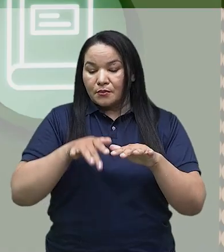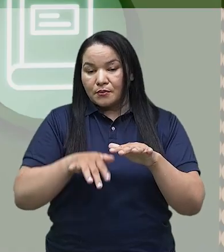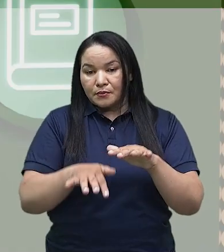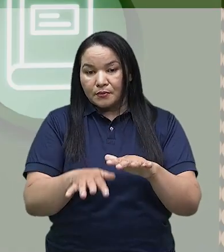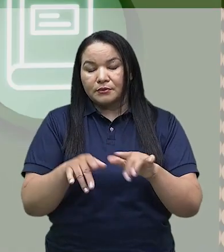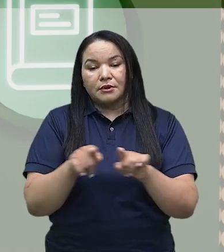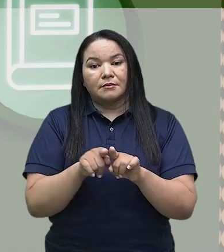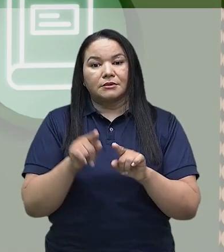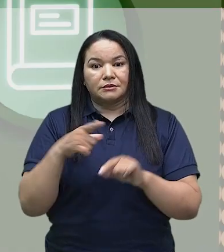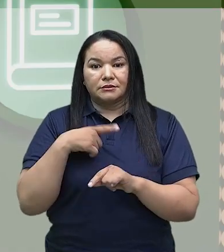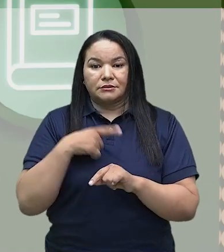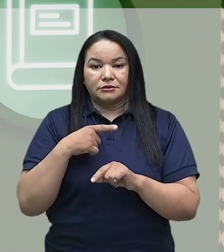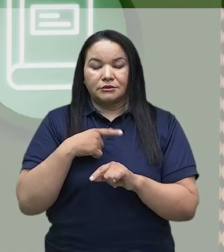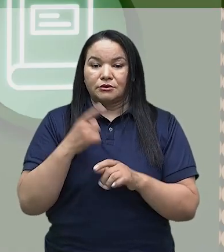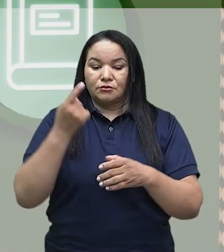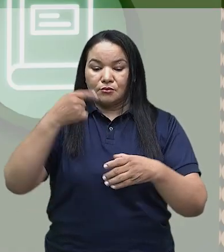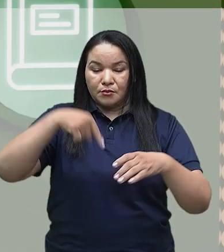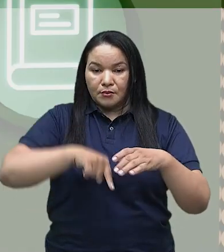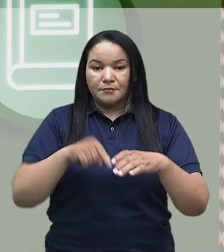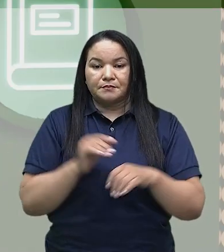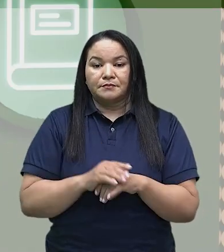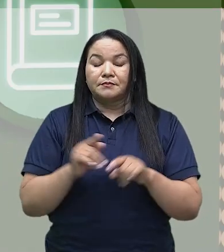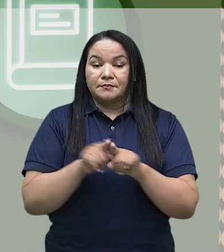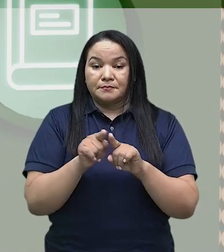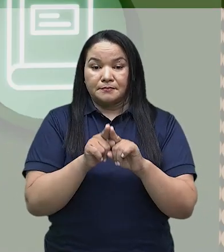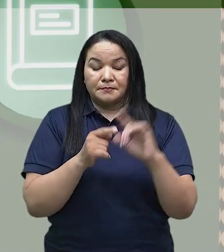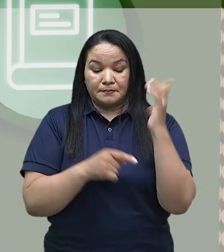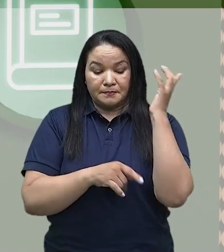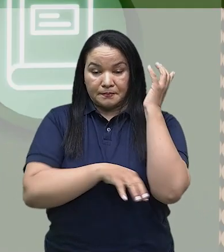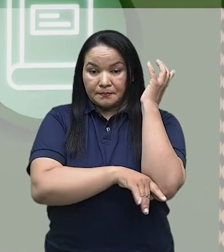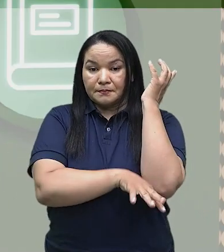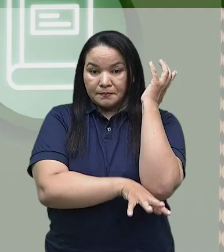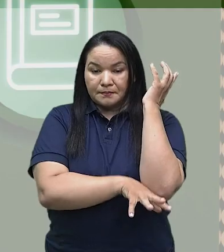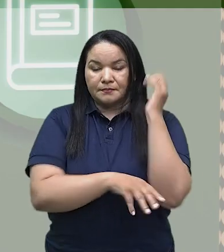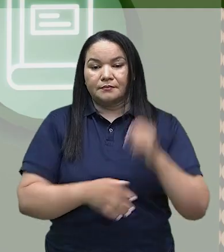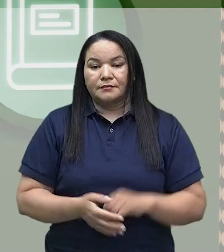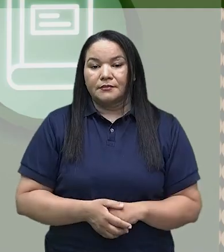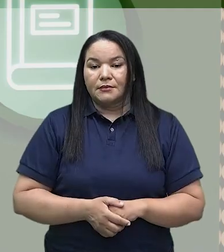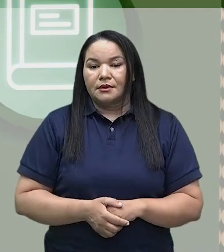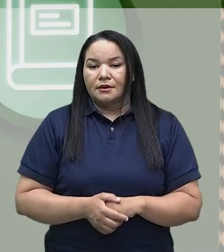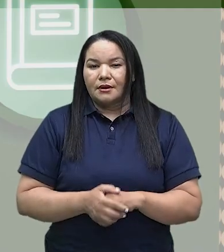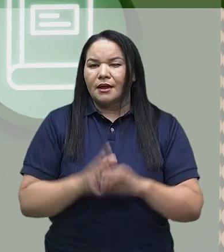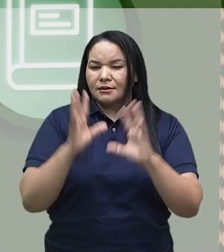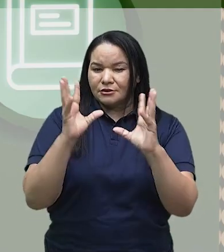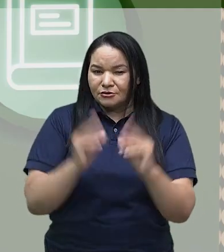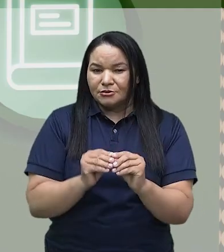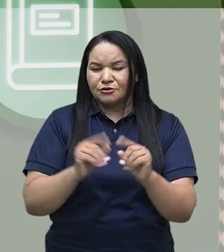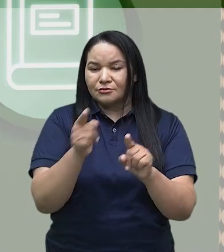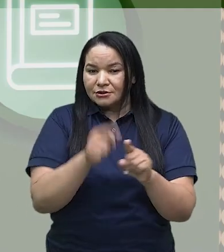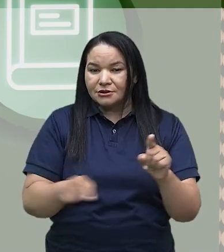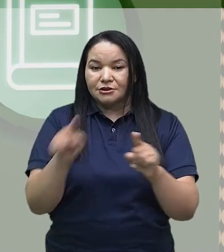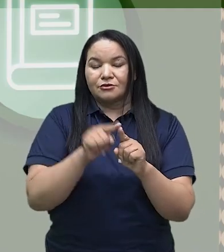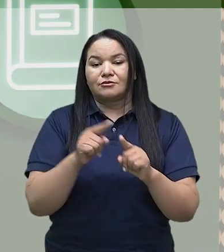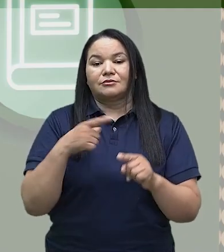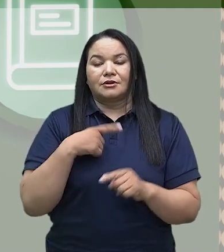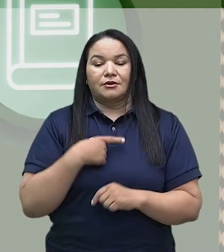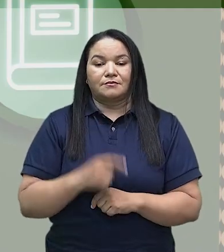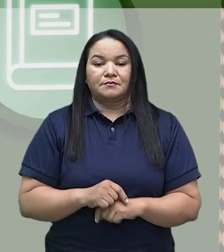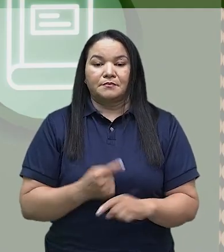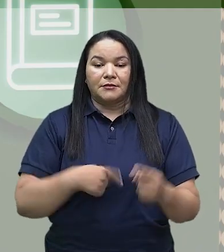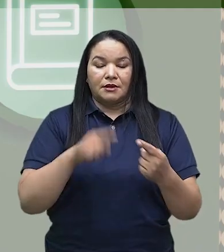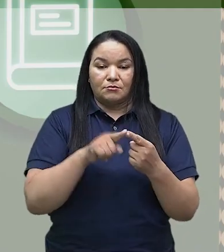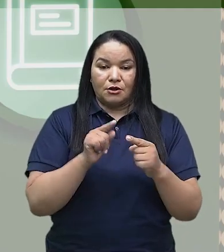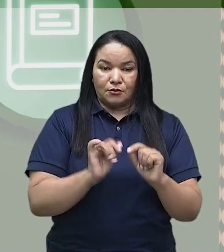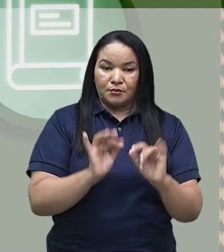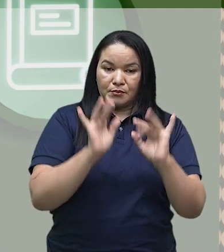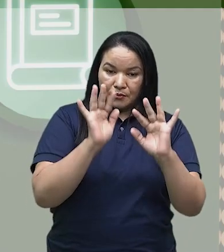temos, e também as raízes das plantas. Então, resumindo para vocês, no ciclo da água nós temos